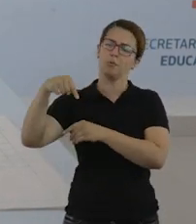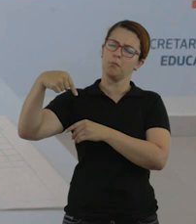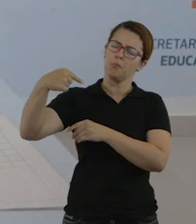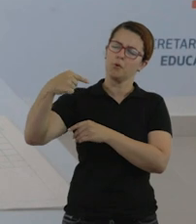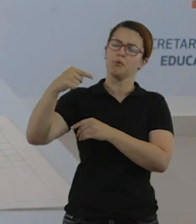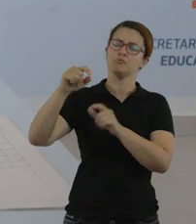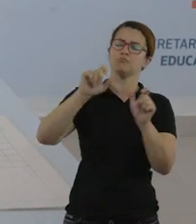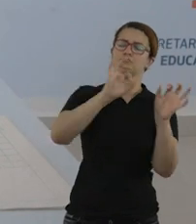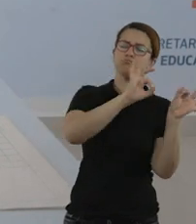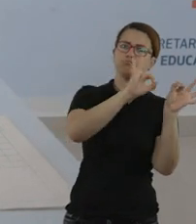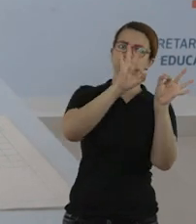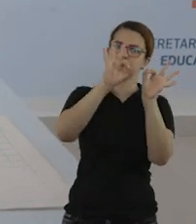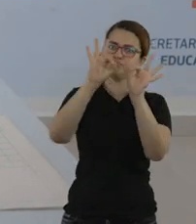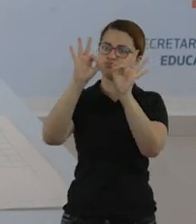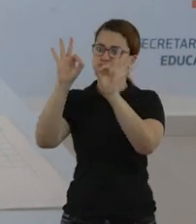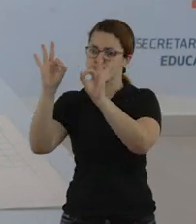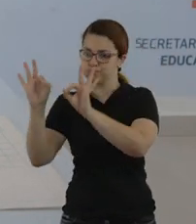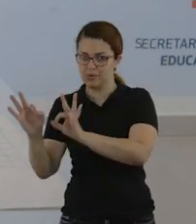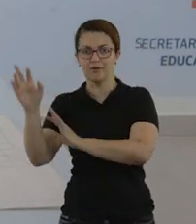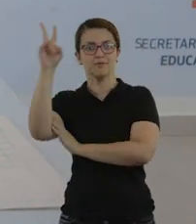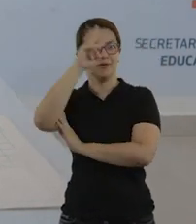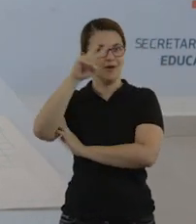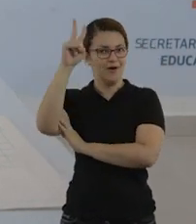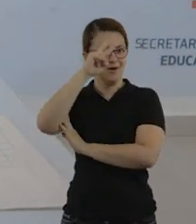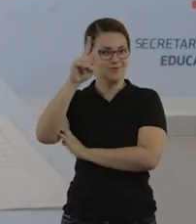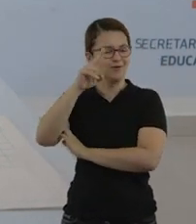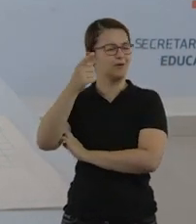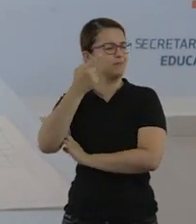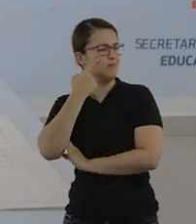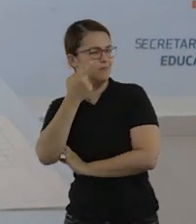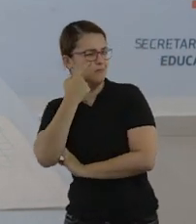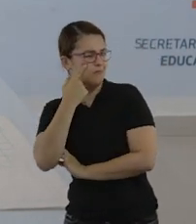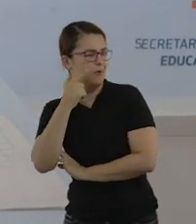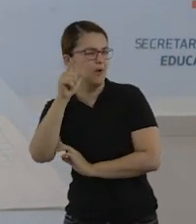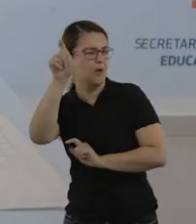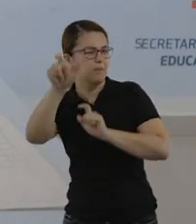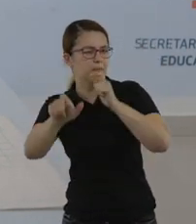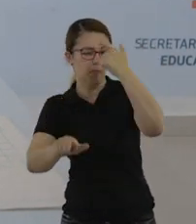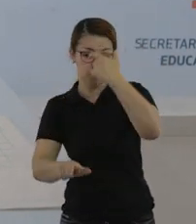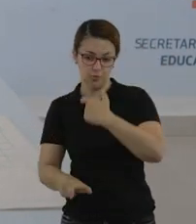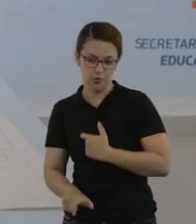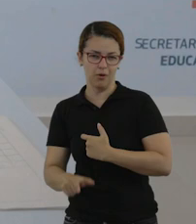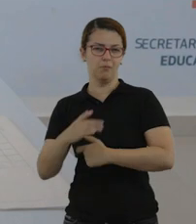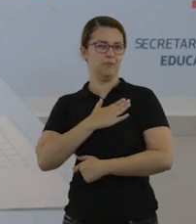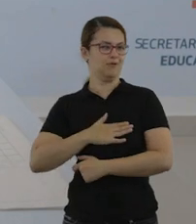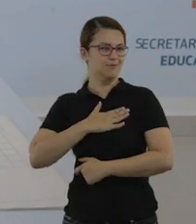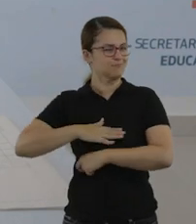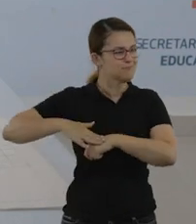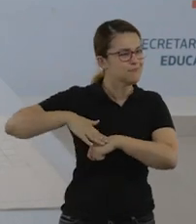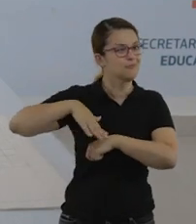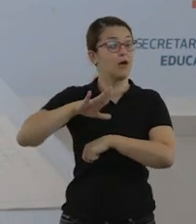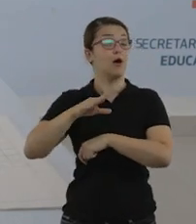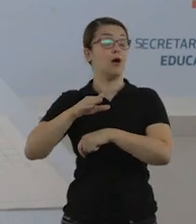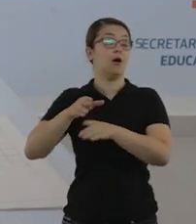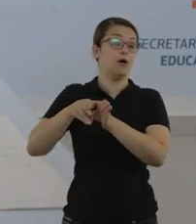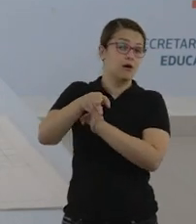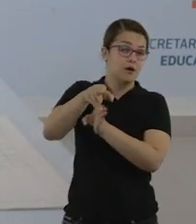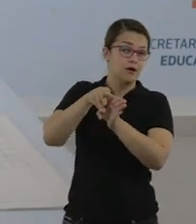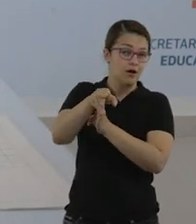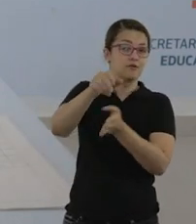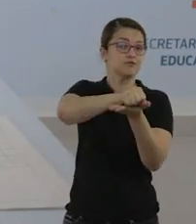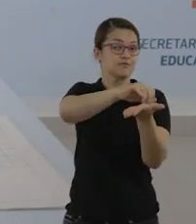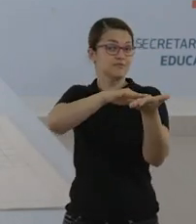papai sobre a história, falar dos personagens que você mais gostou, eu tenho aqui uma sugestão de